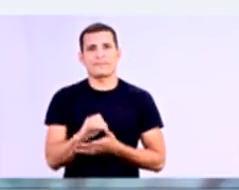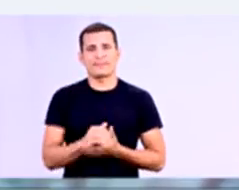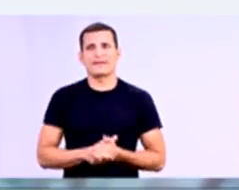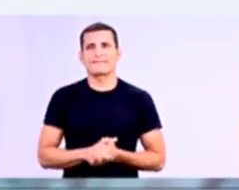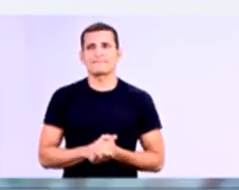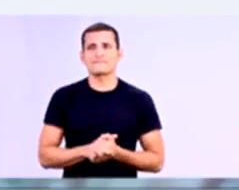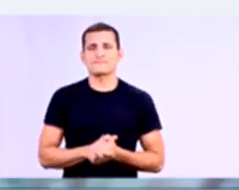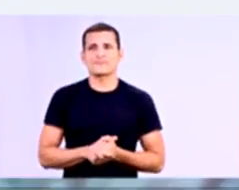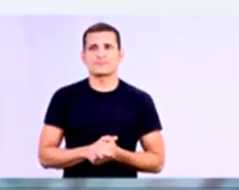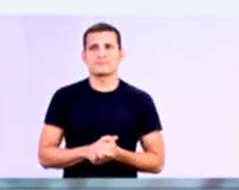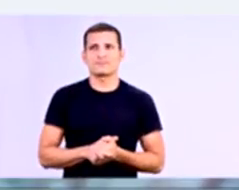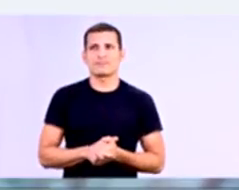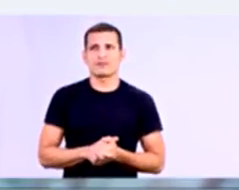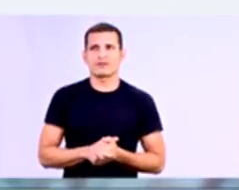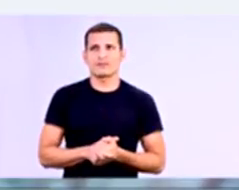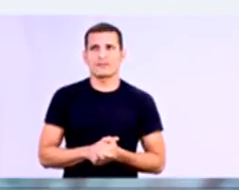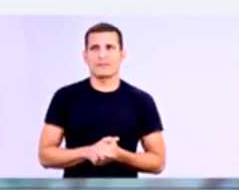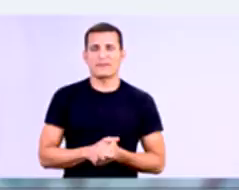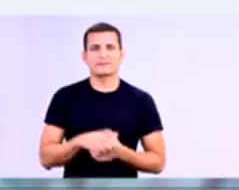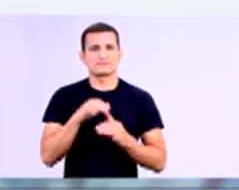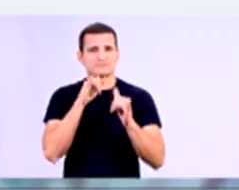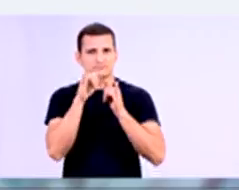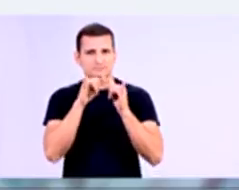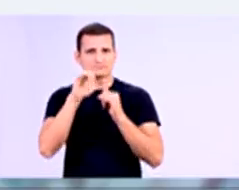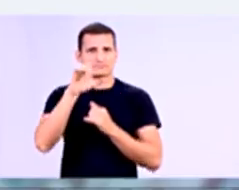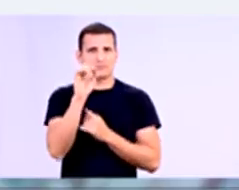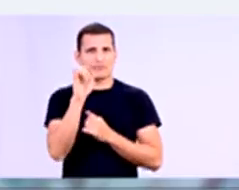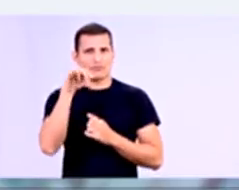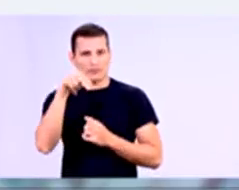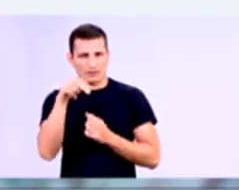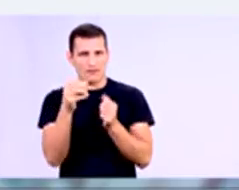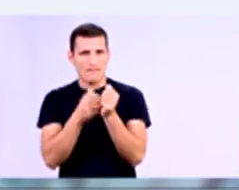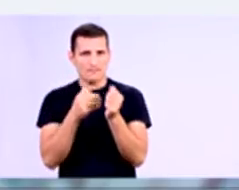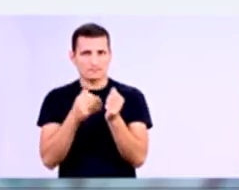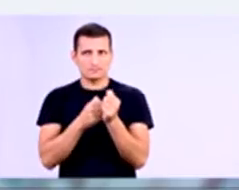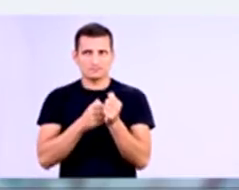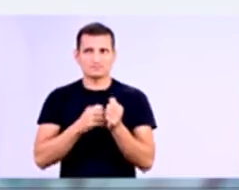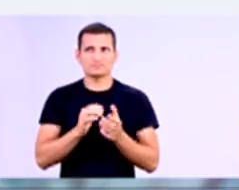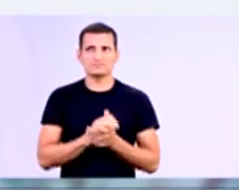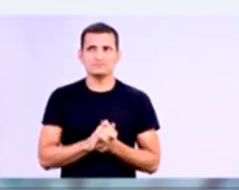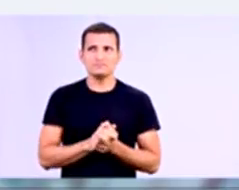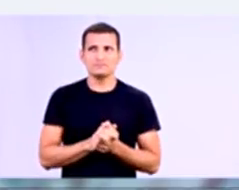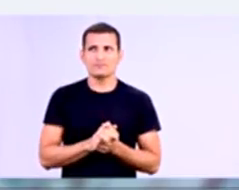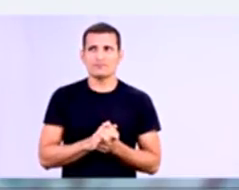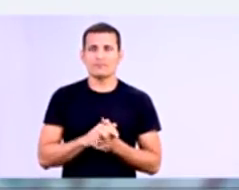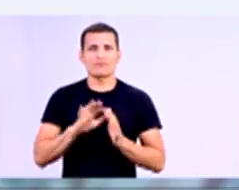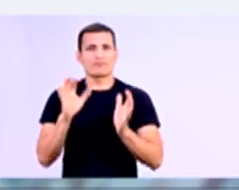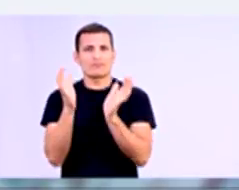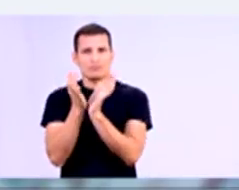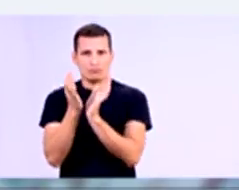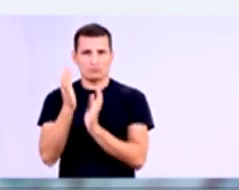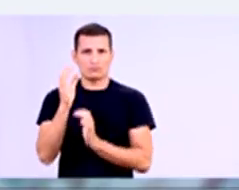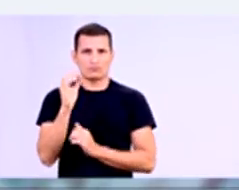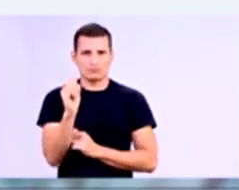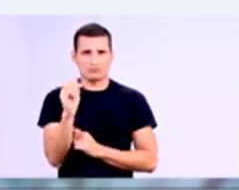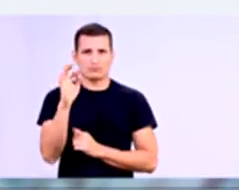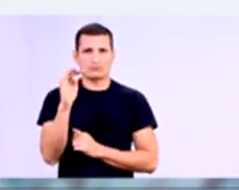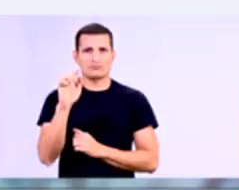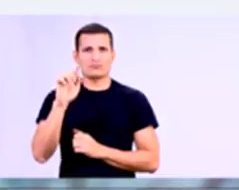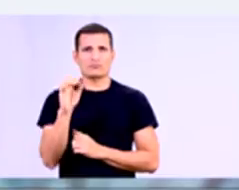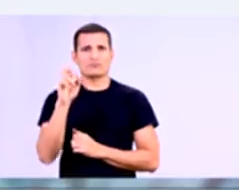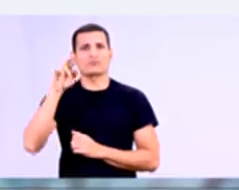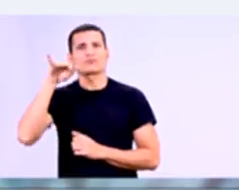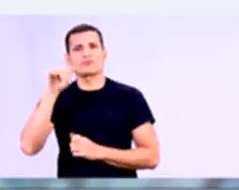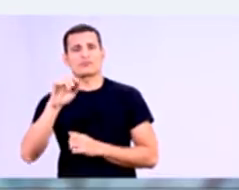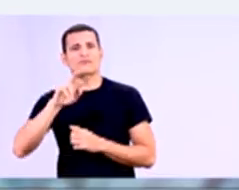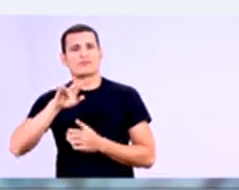onde ele vai justamente informar login e senha, certo? Escolher a categoria que ele vai escrever o artigo